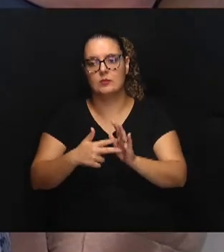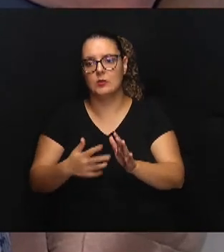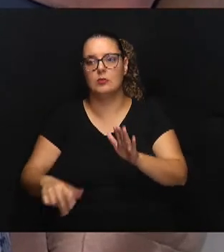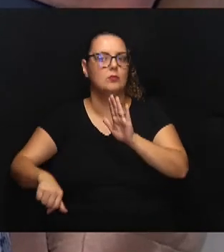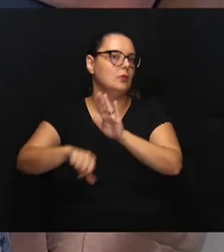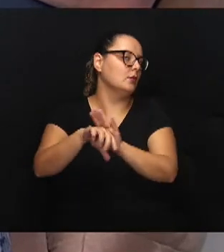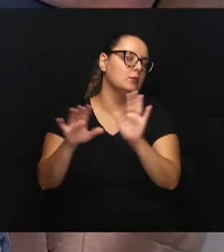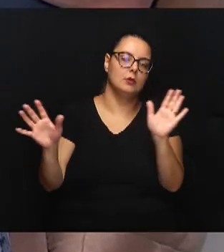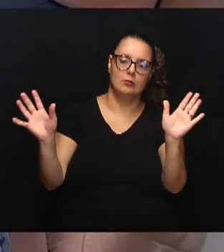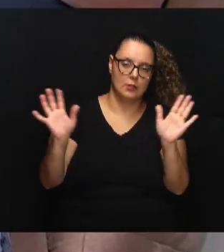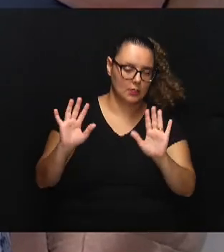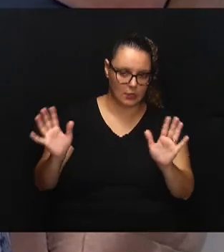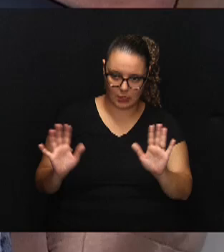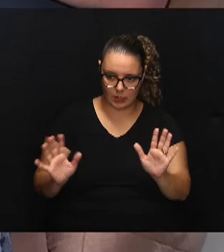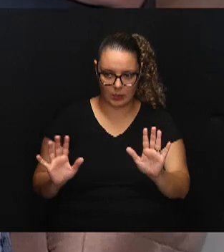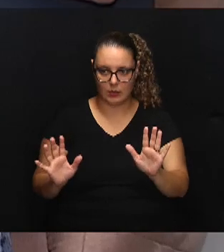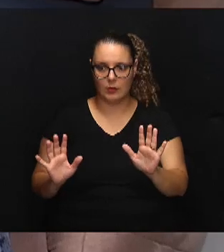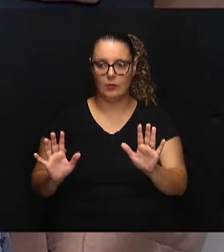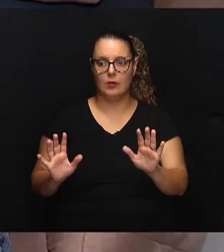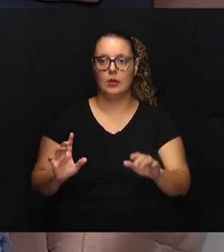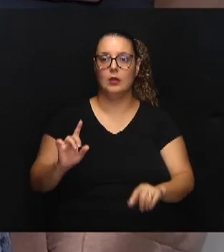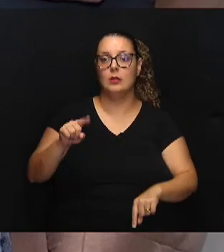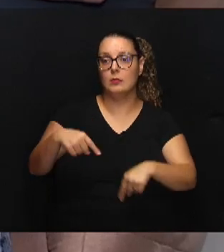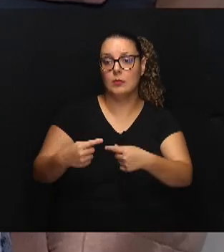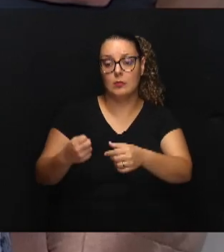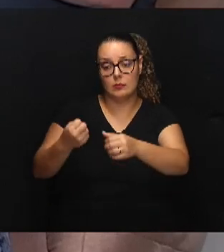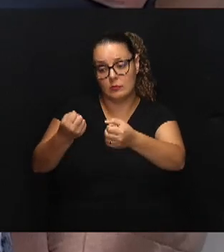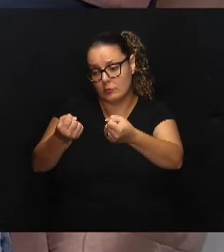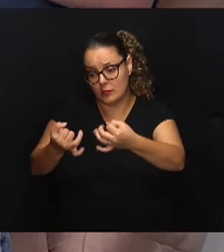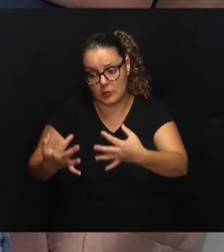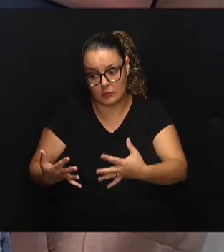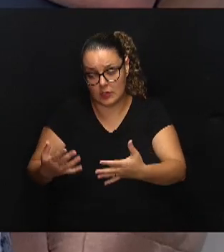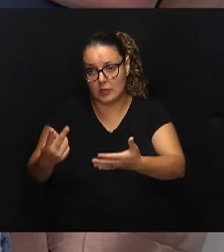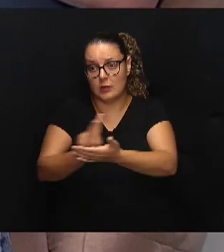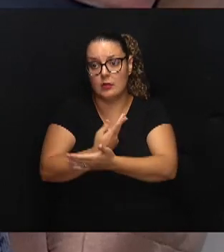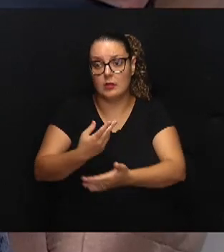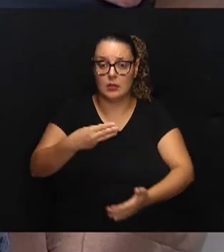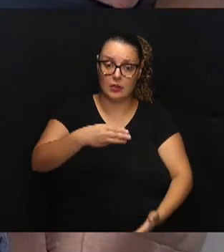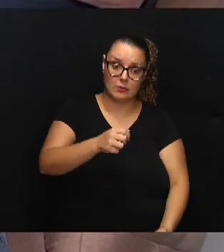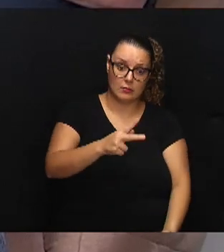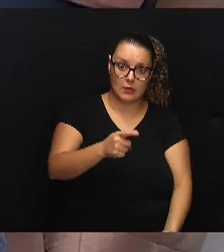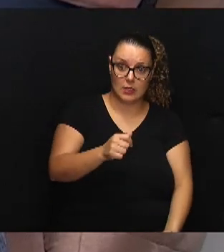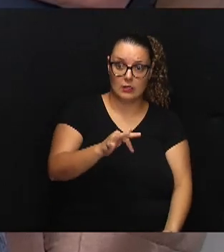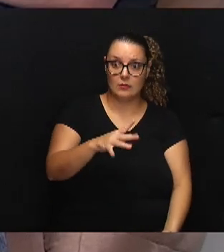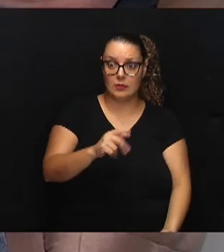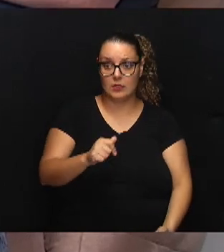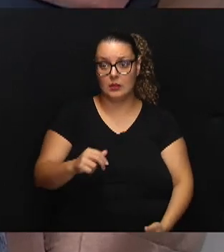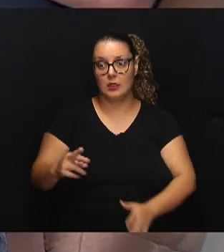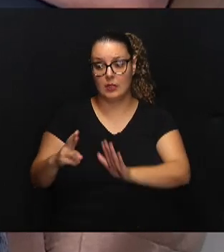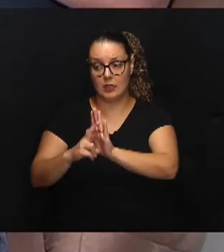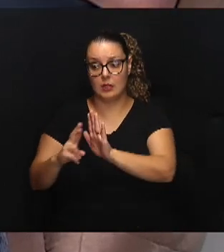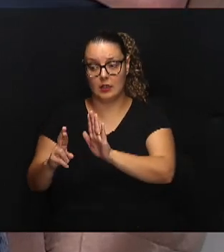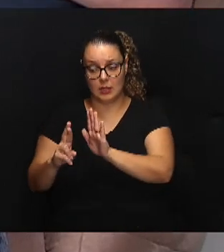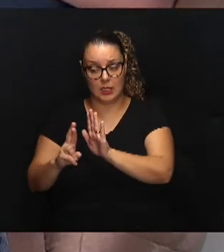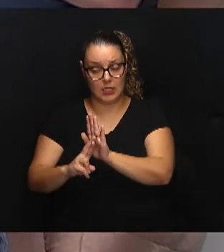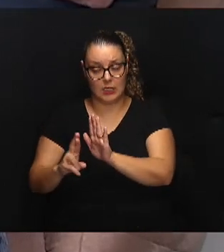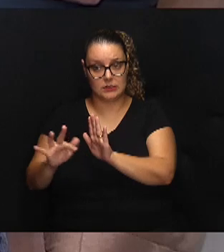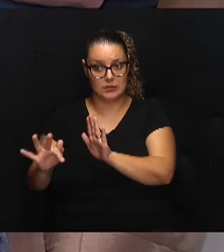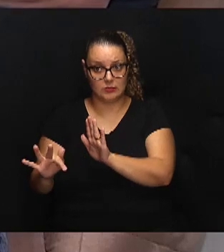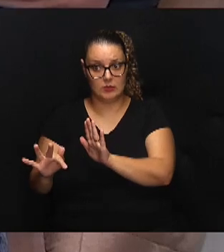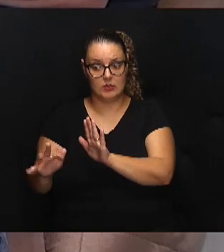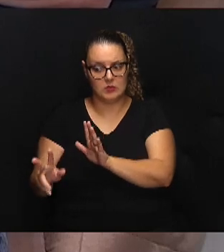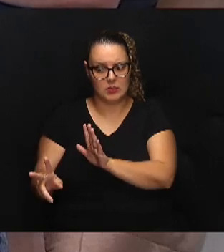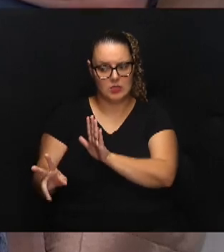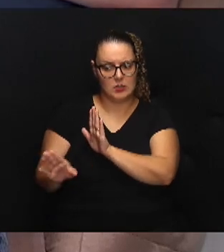crime, né? Eventualmente você prestou uma informação equivocada, caiu na malha fina, a Receita Federal identificou o erro, vai